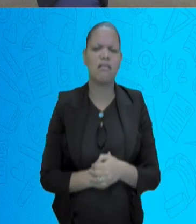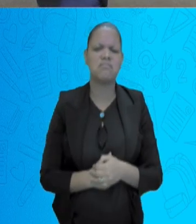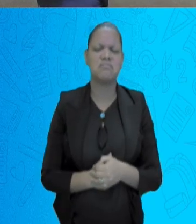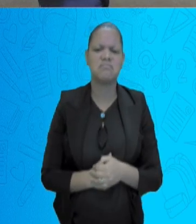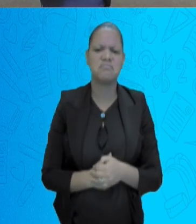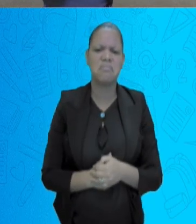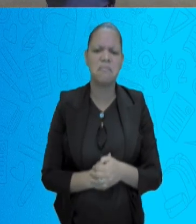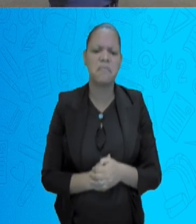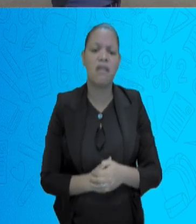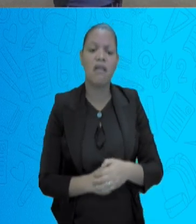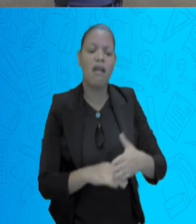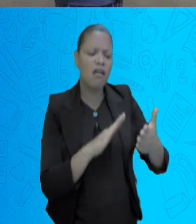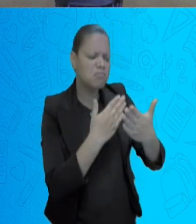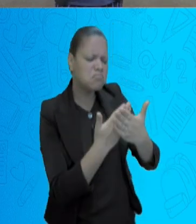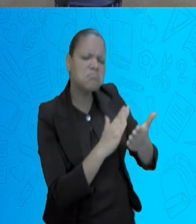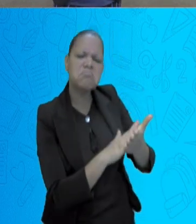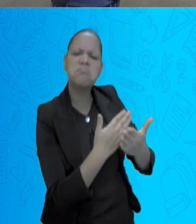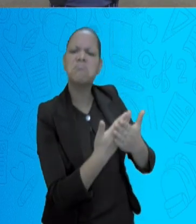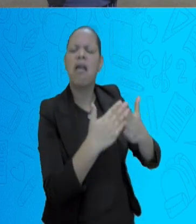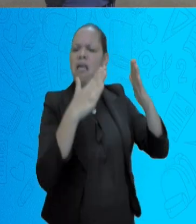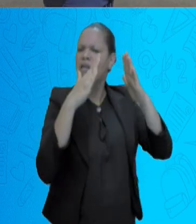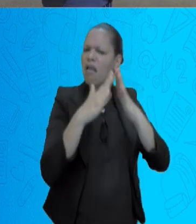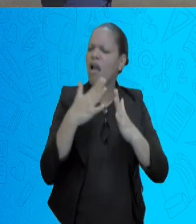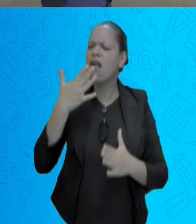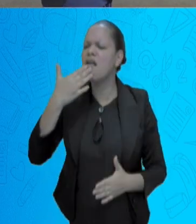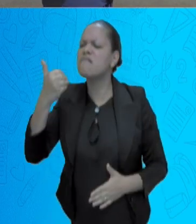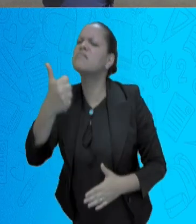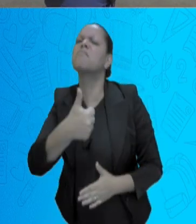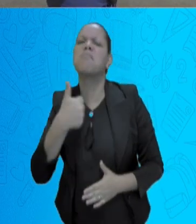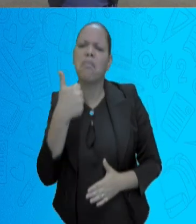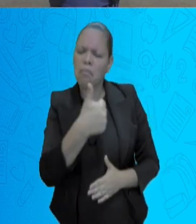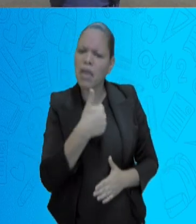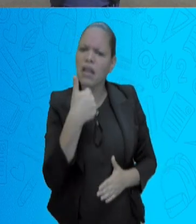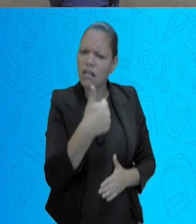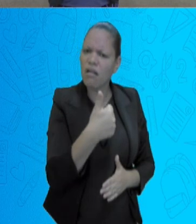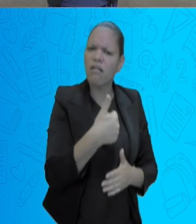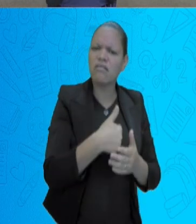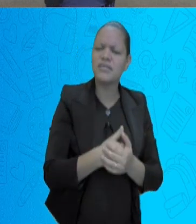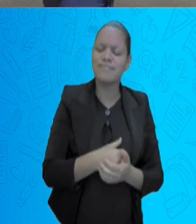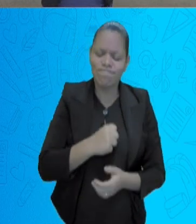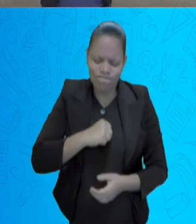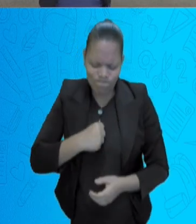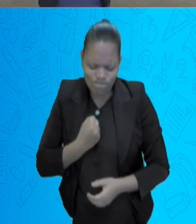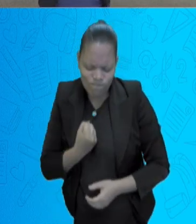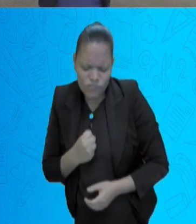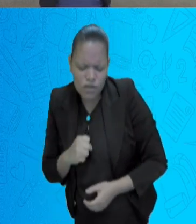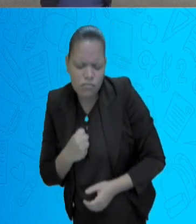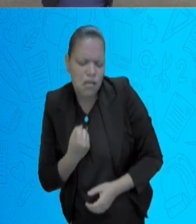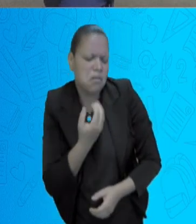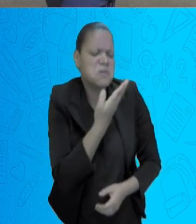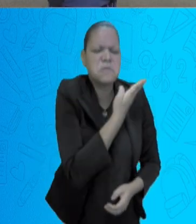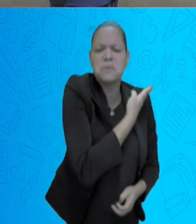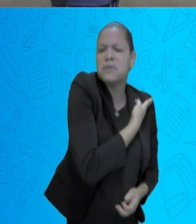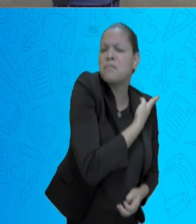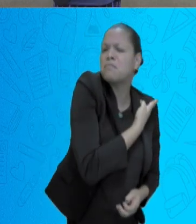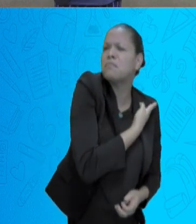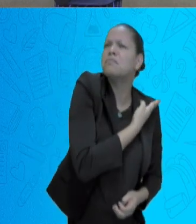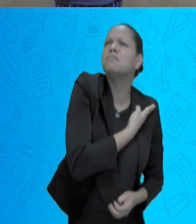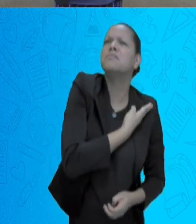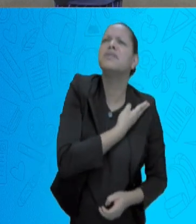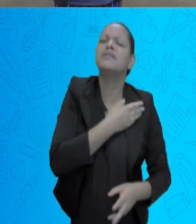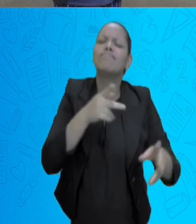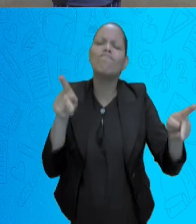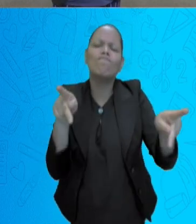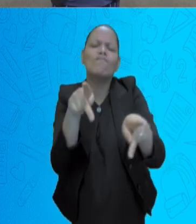falta das professoras, dos seus colegas, do espaço da sua escola e até mesmo